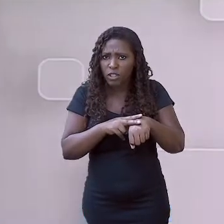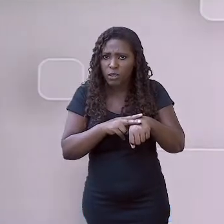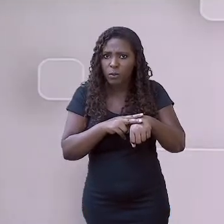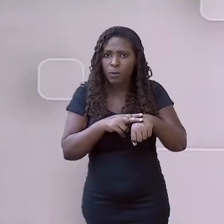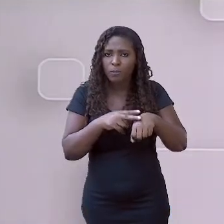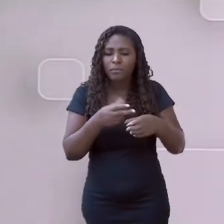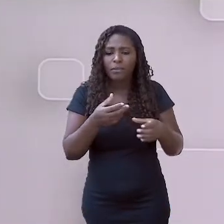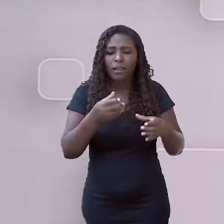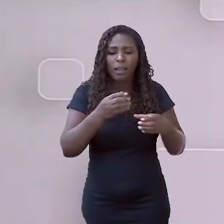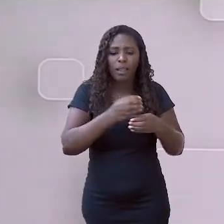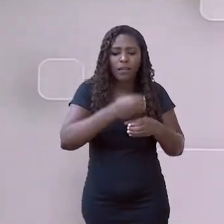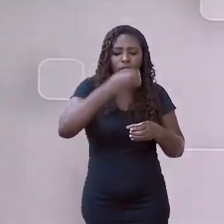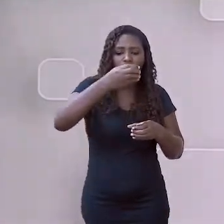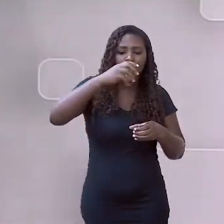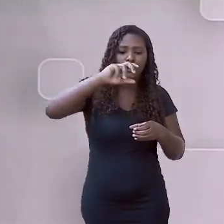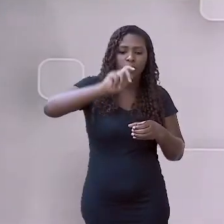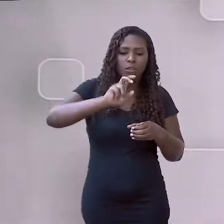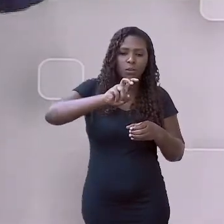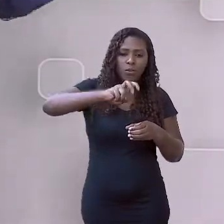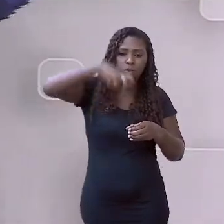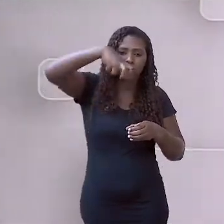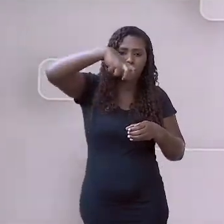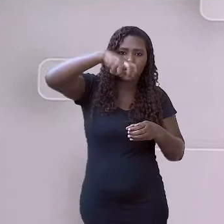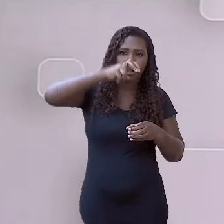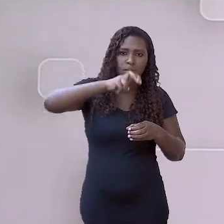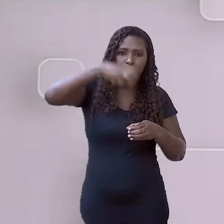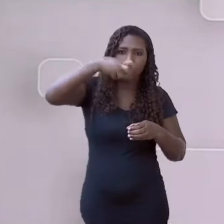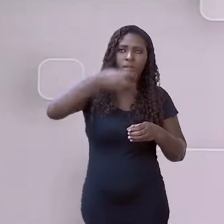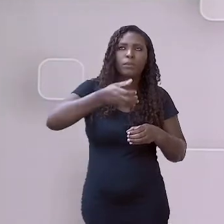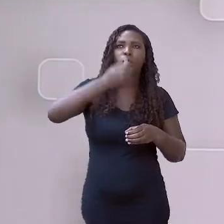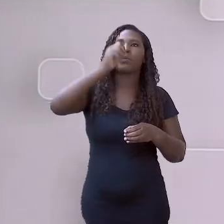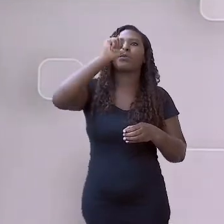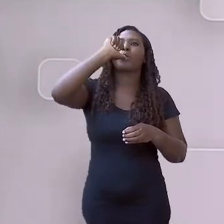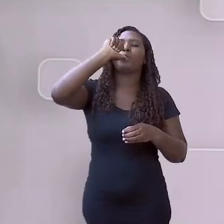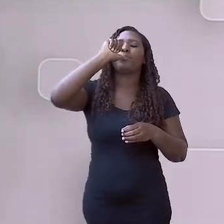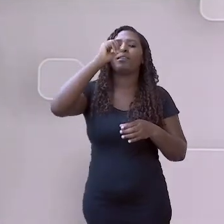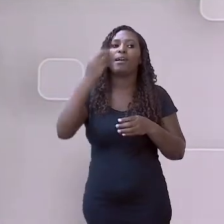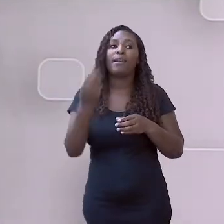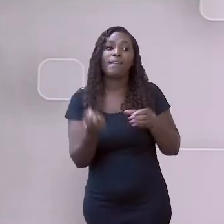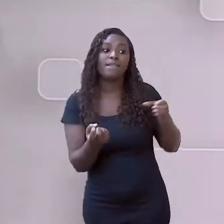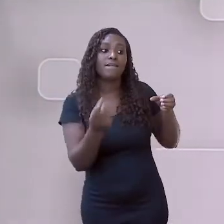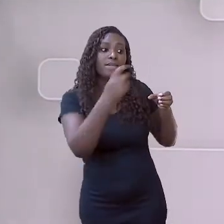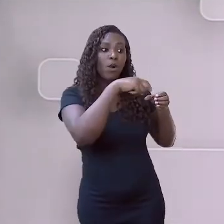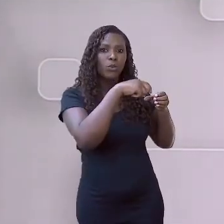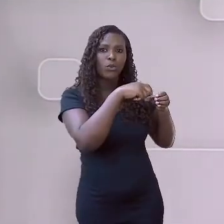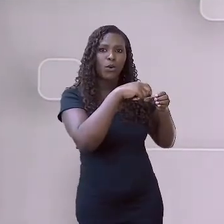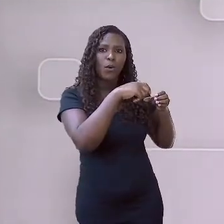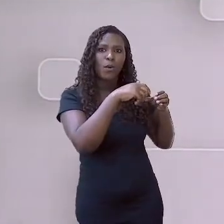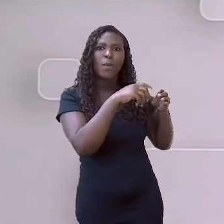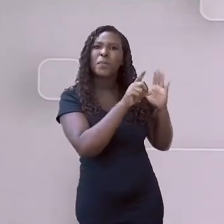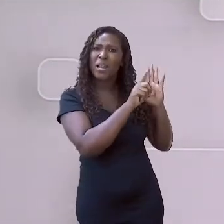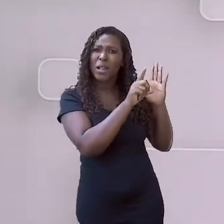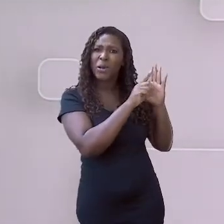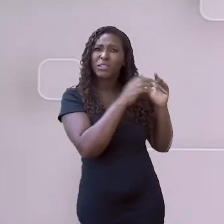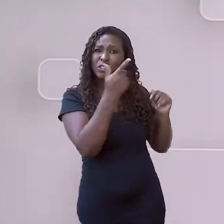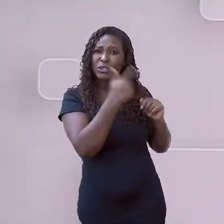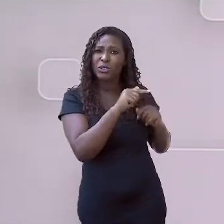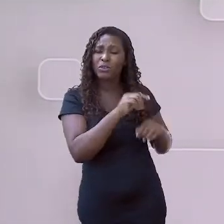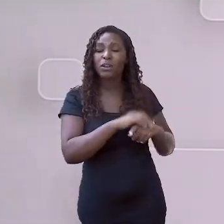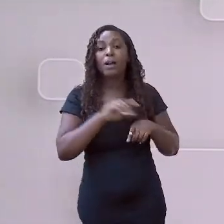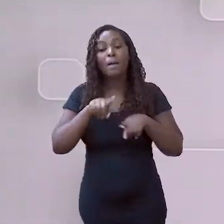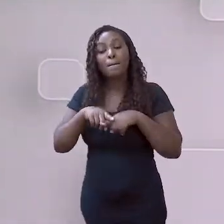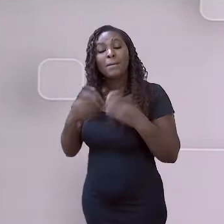Uma pessoa, você tomou refrigerante e jogou no lixo. Quantas pessoas fazem isso ao mesmo